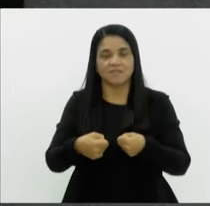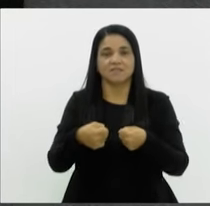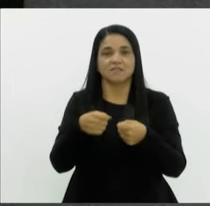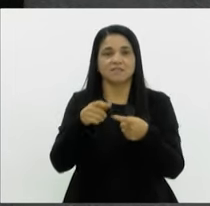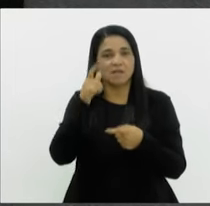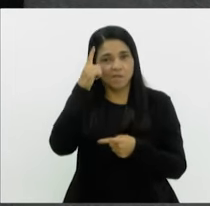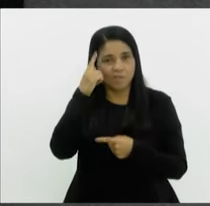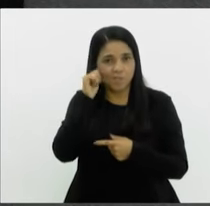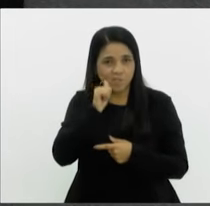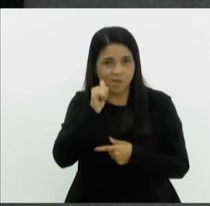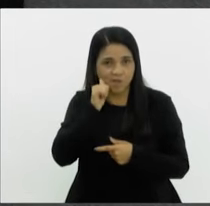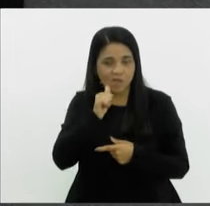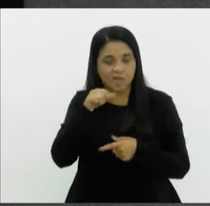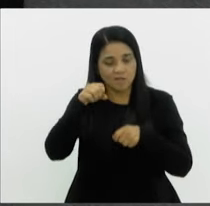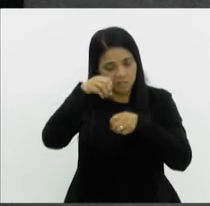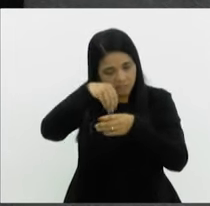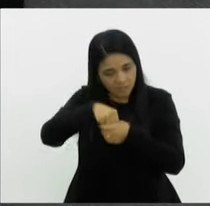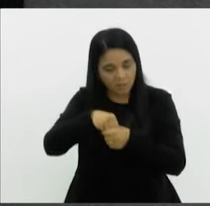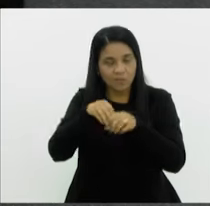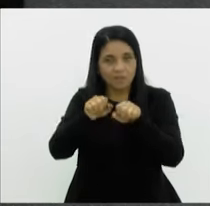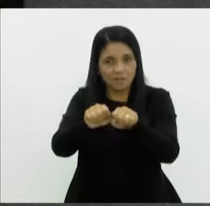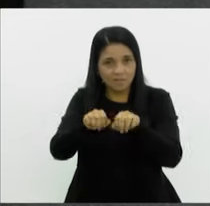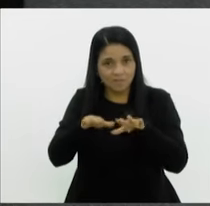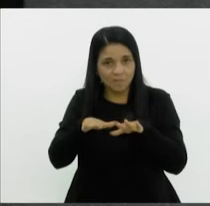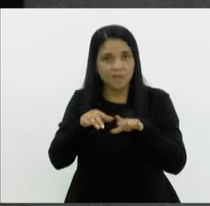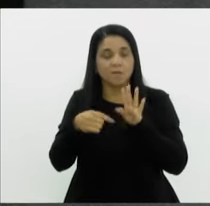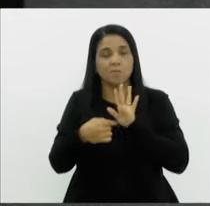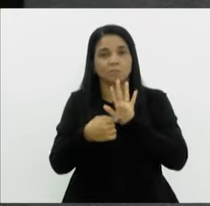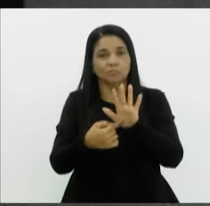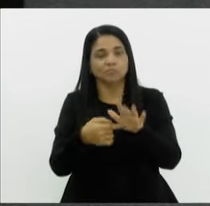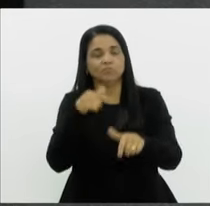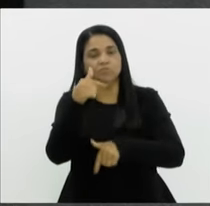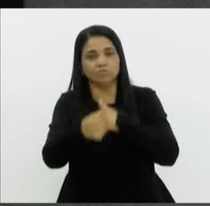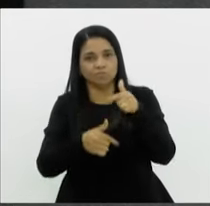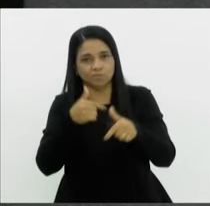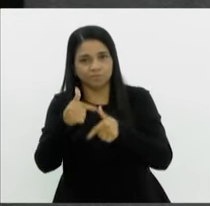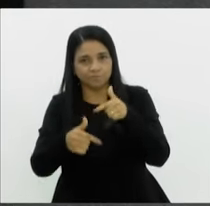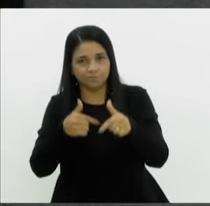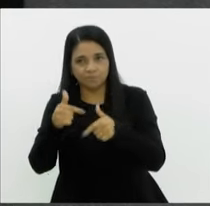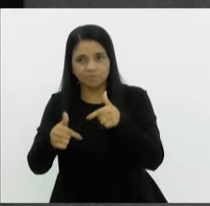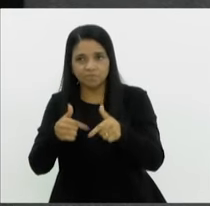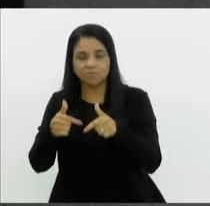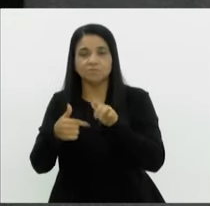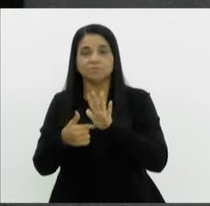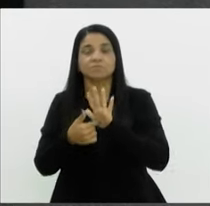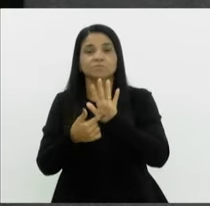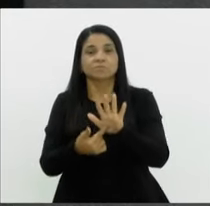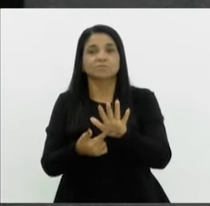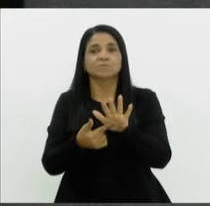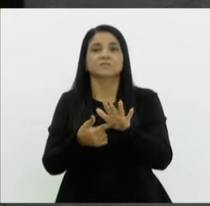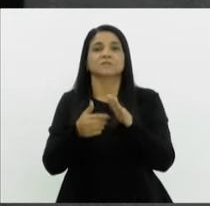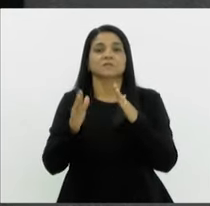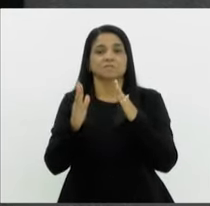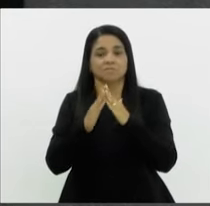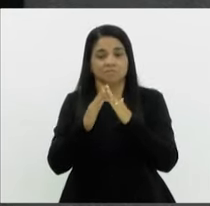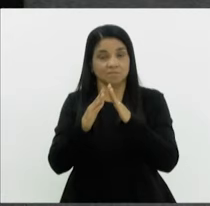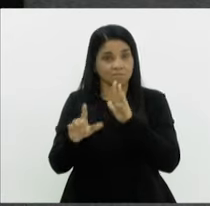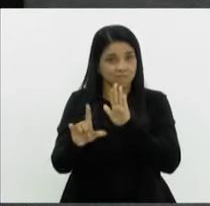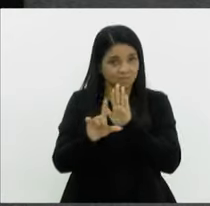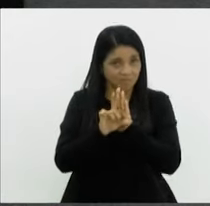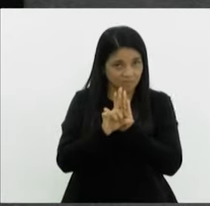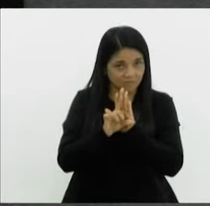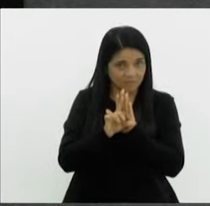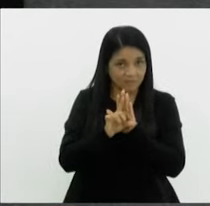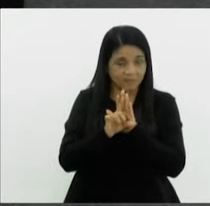Assembleia Legislativa, justamente apresentando esse trabalho e demonstrando, senhor presidente, que uma casa legislativa